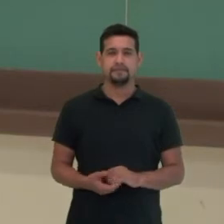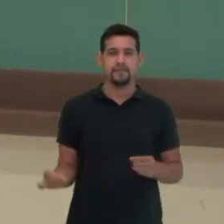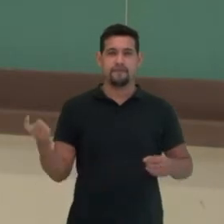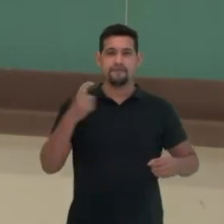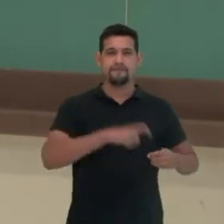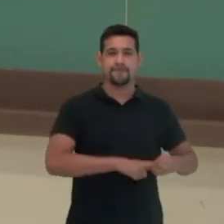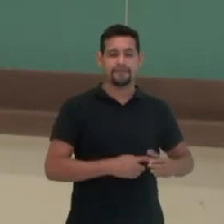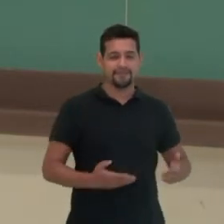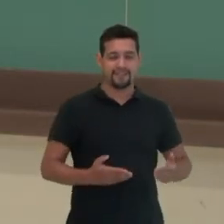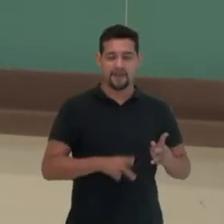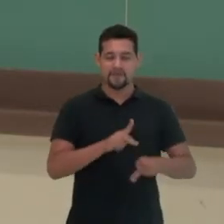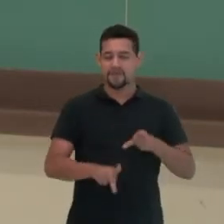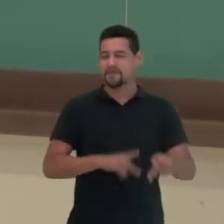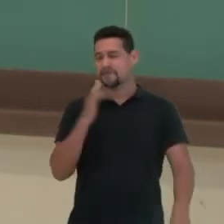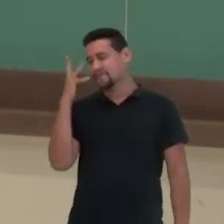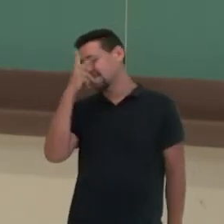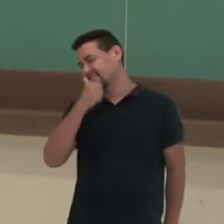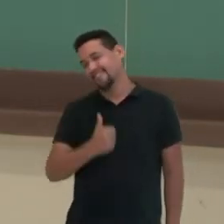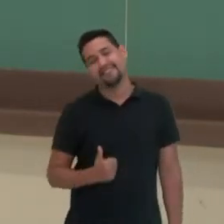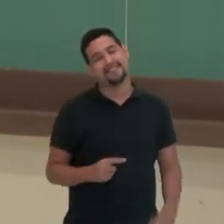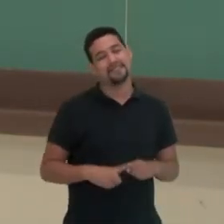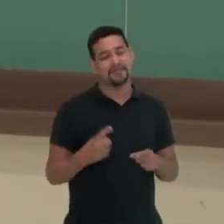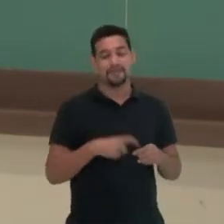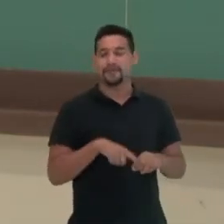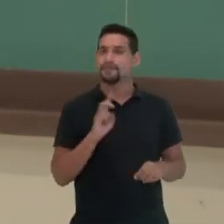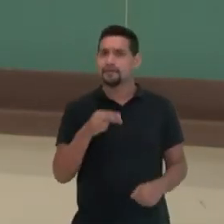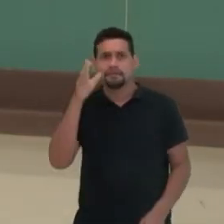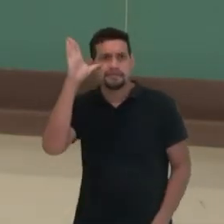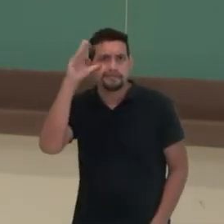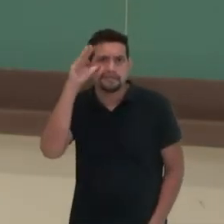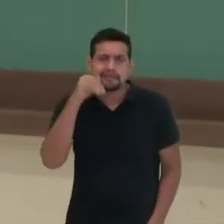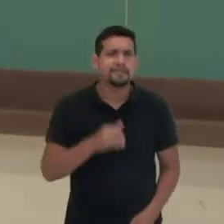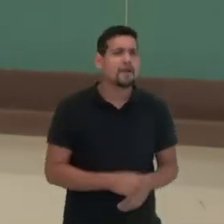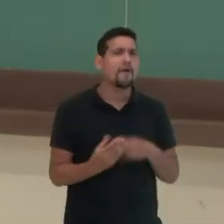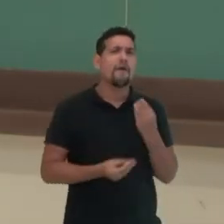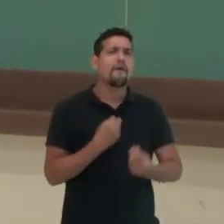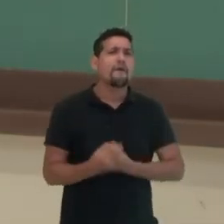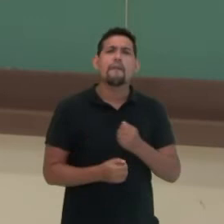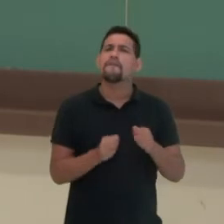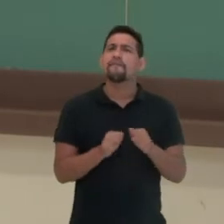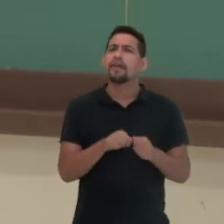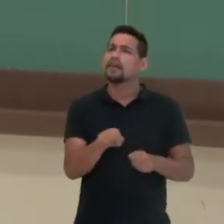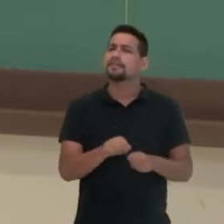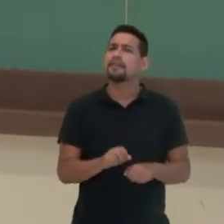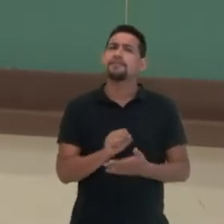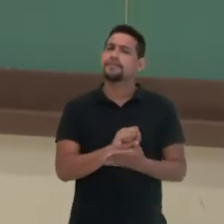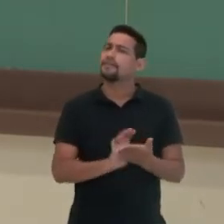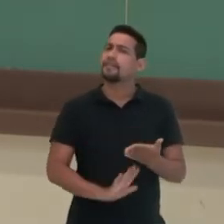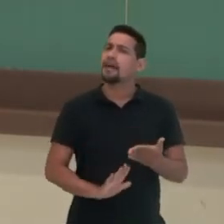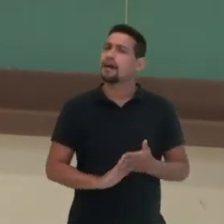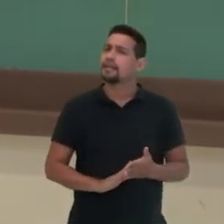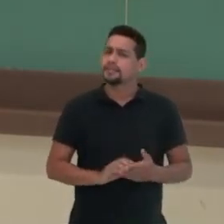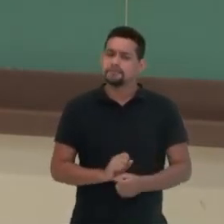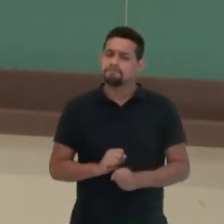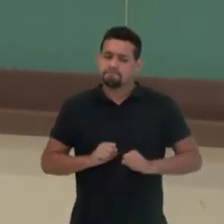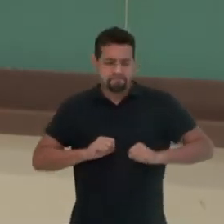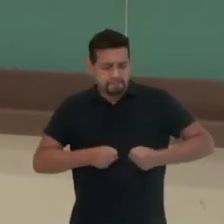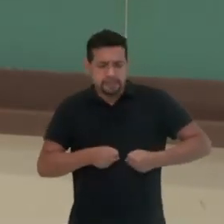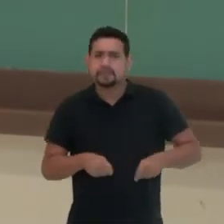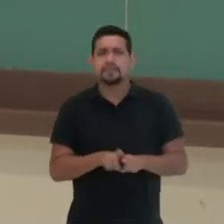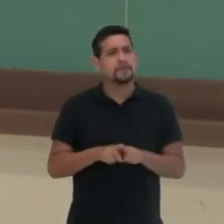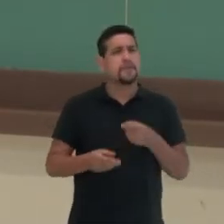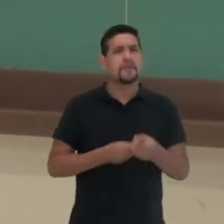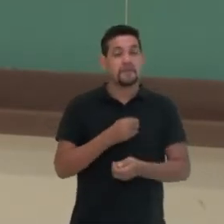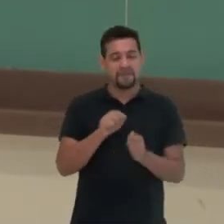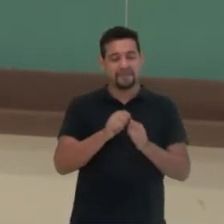Voltei, gente linda, e eu volto como sempre curiosa. Eu fico pensando como será que foi ali o desempenho, o empenho ali, né, deles